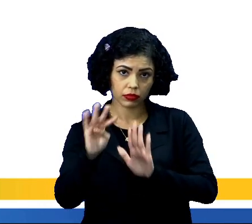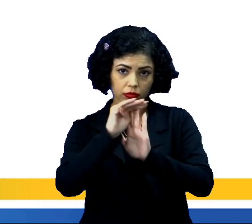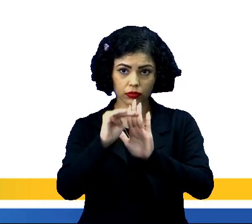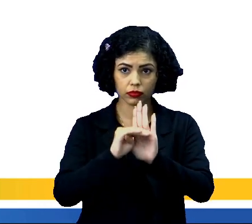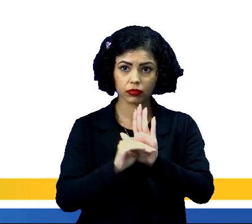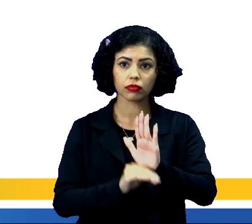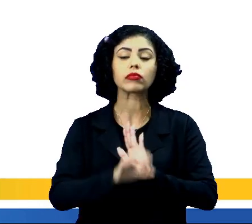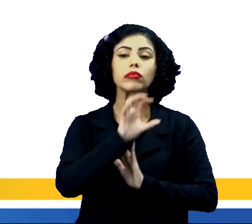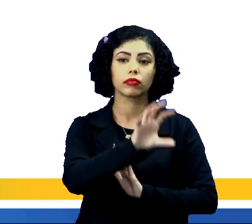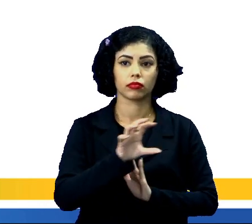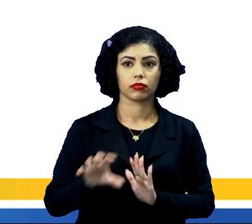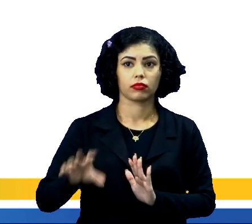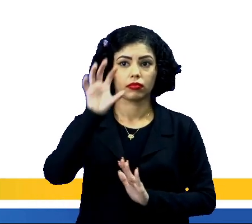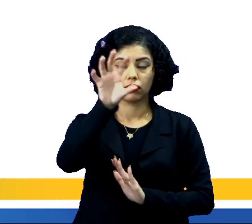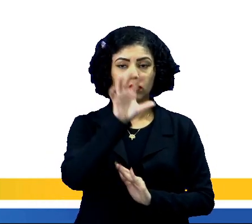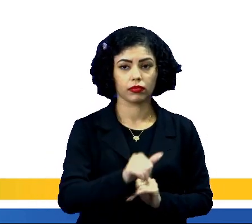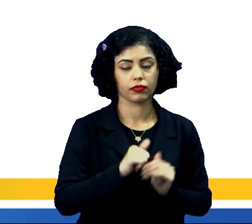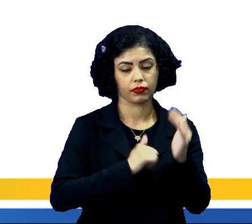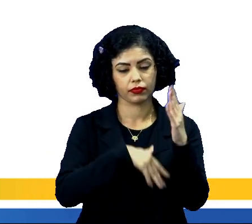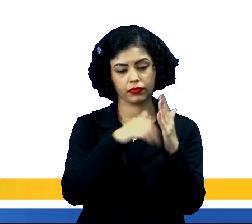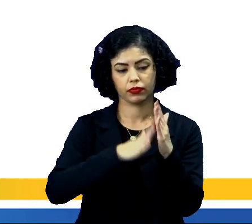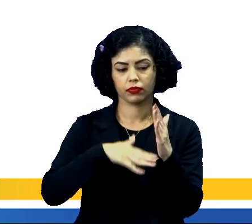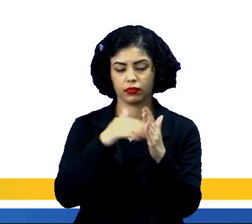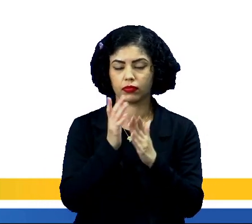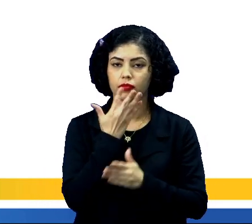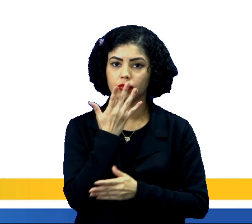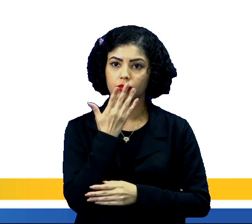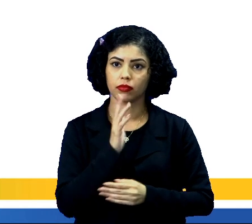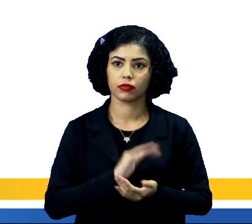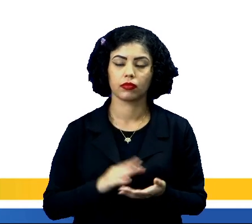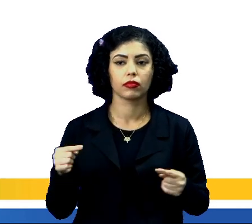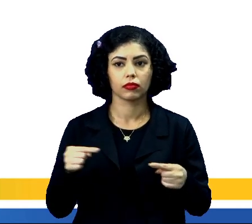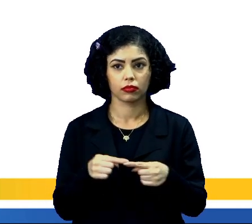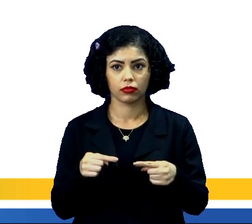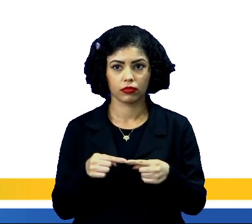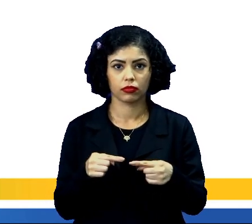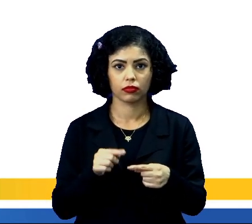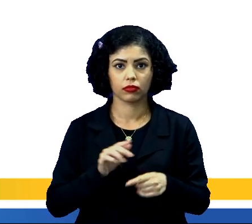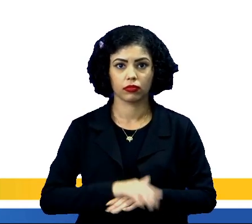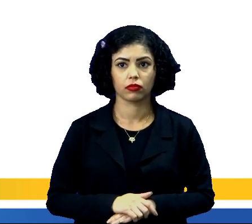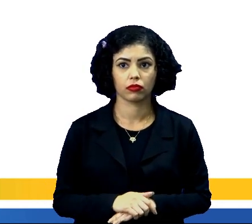nossas regiões, né, pintadas ali e de acordo